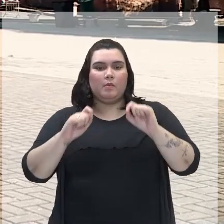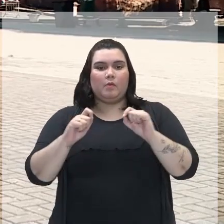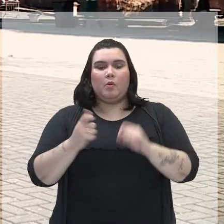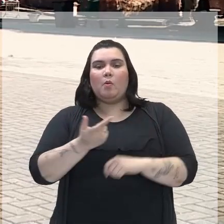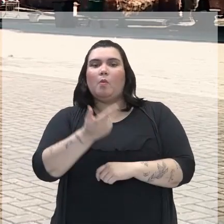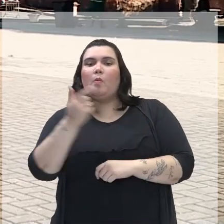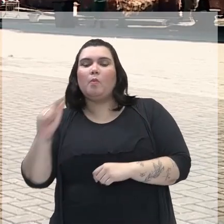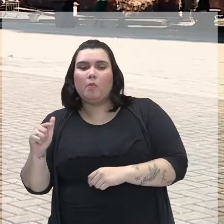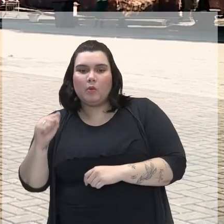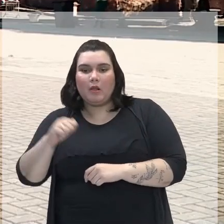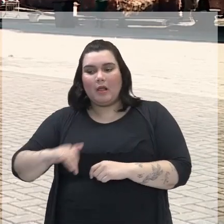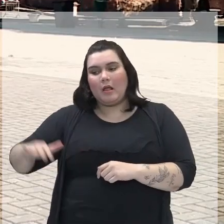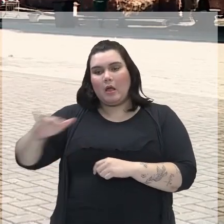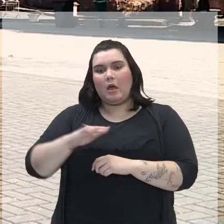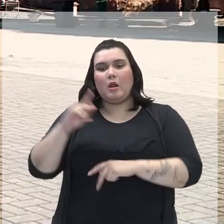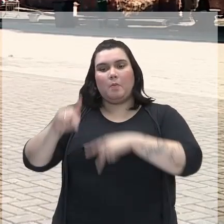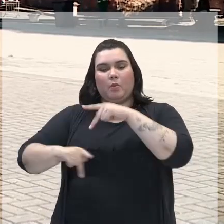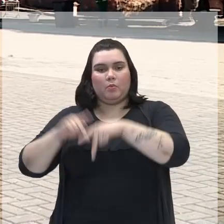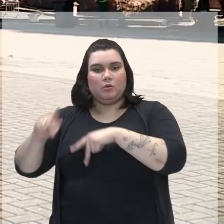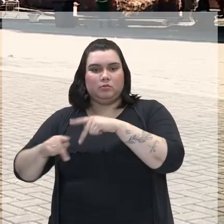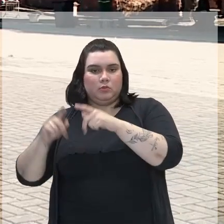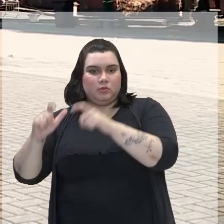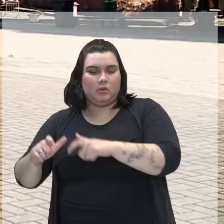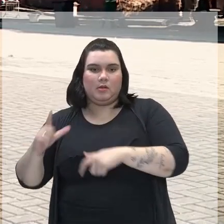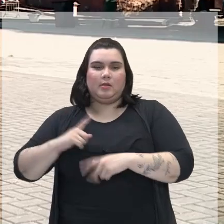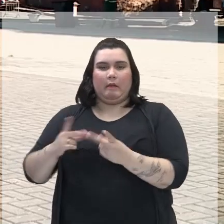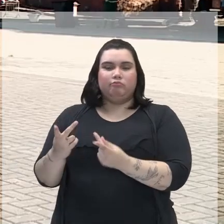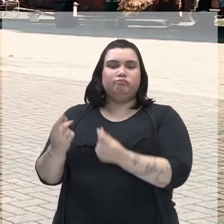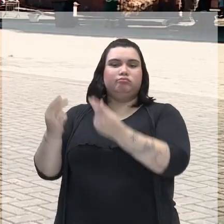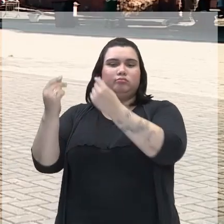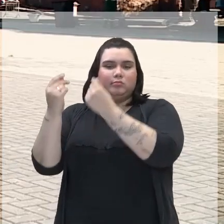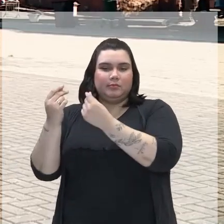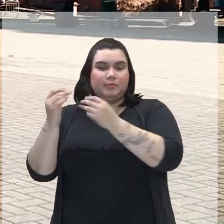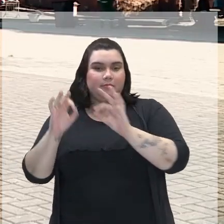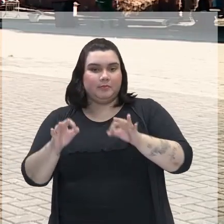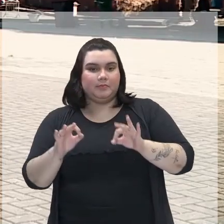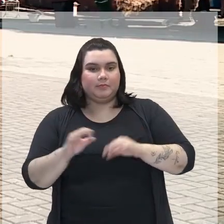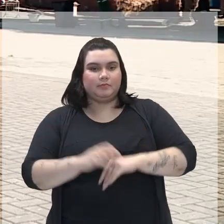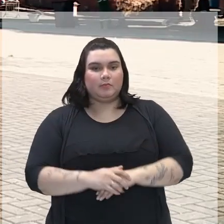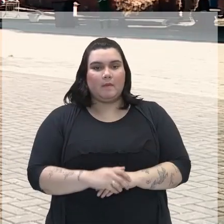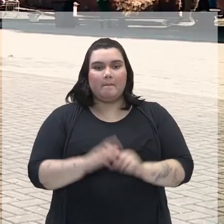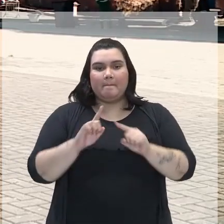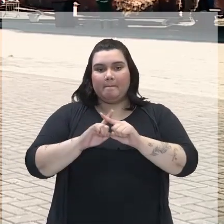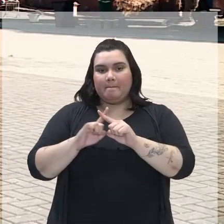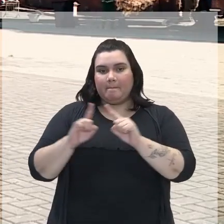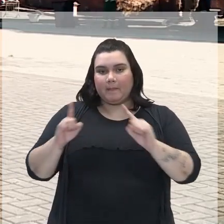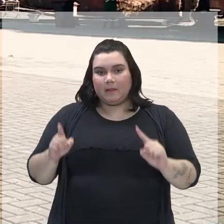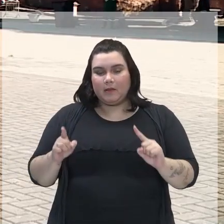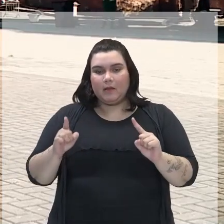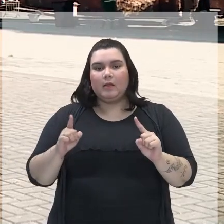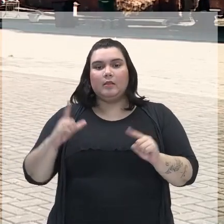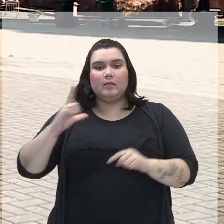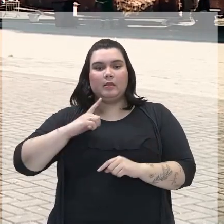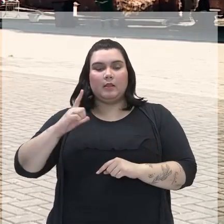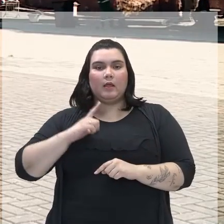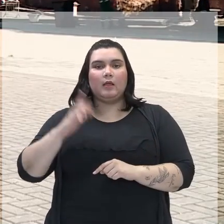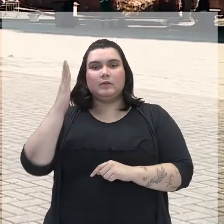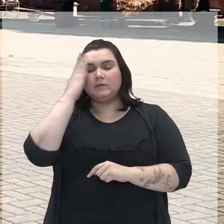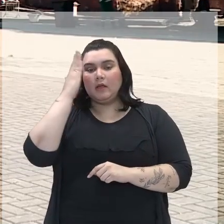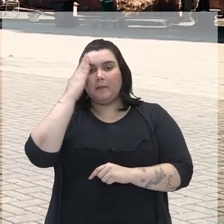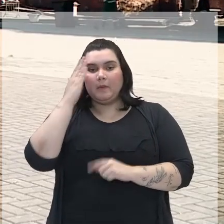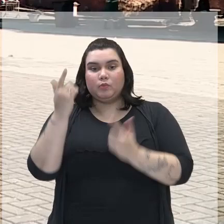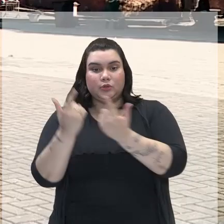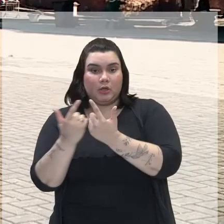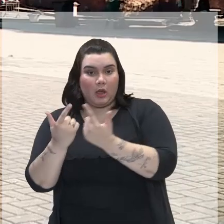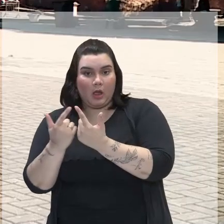pequena parte da população local que ostentava a riqueza, ok? Mas, para além do nosso